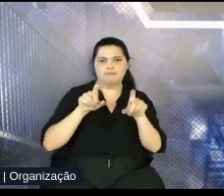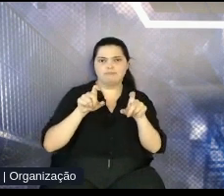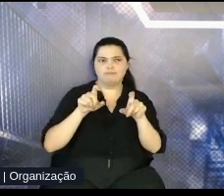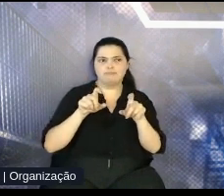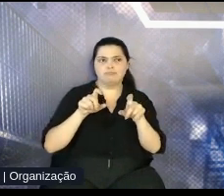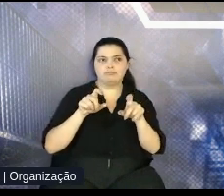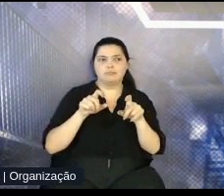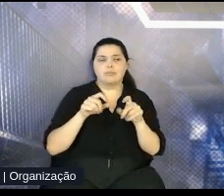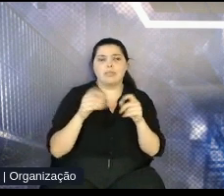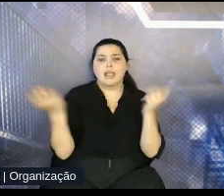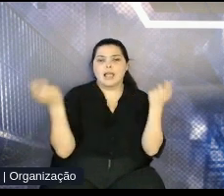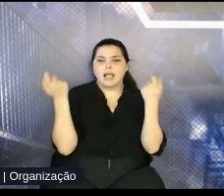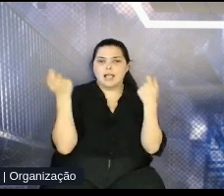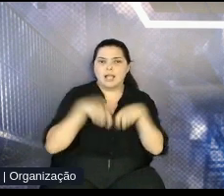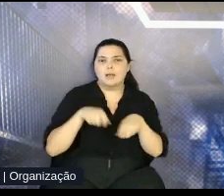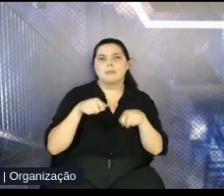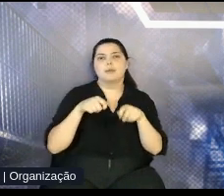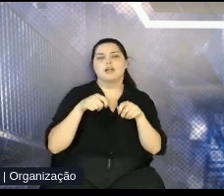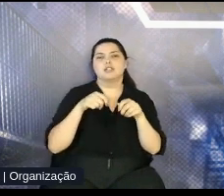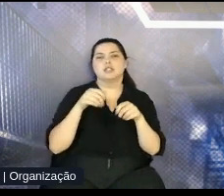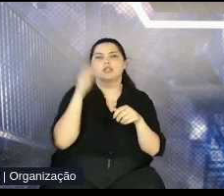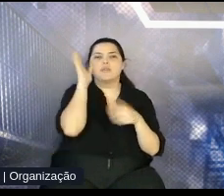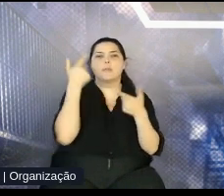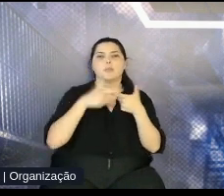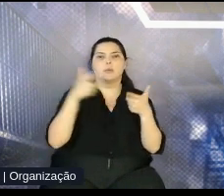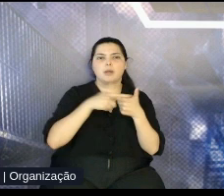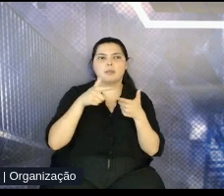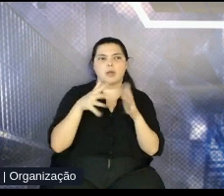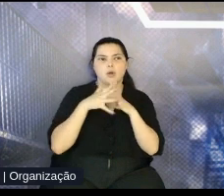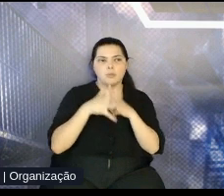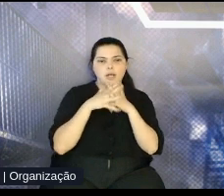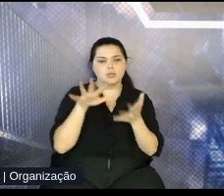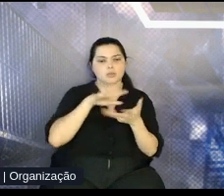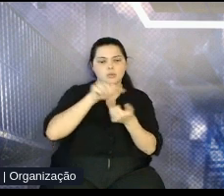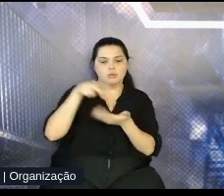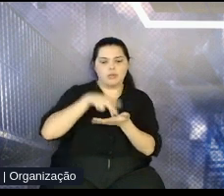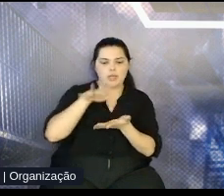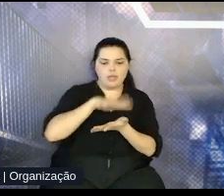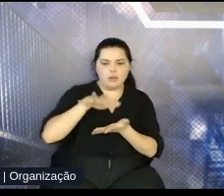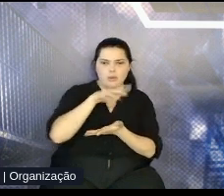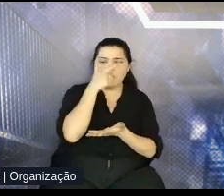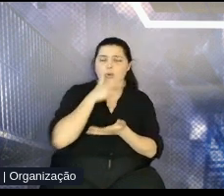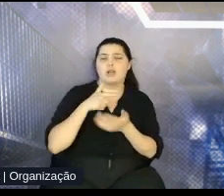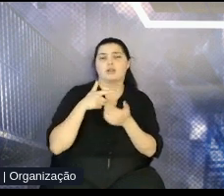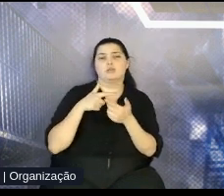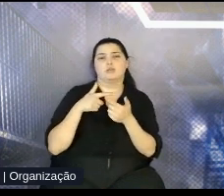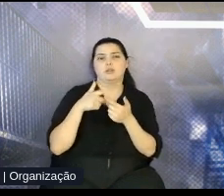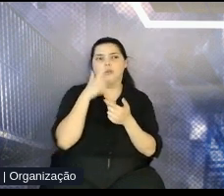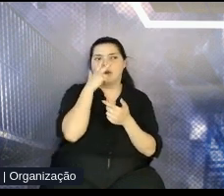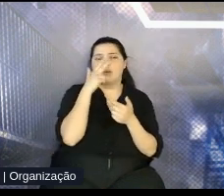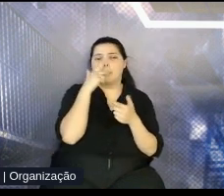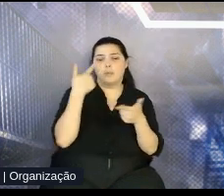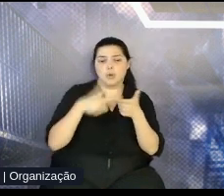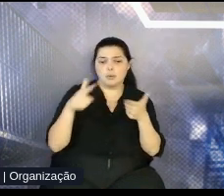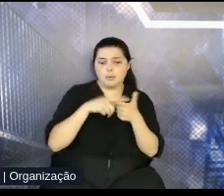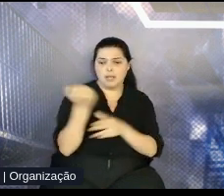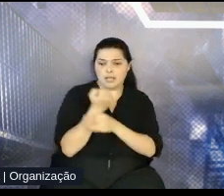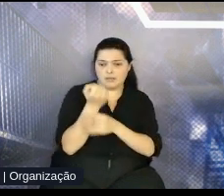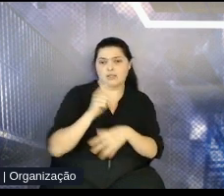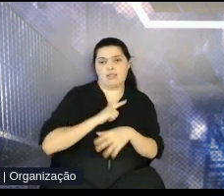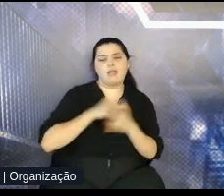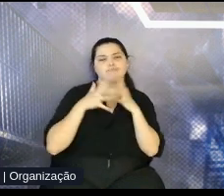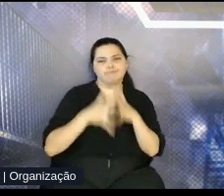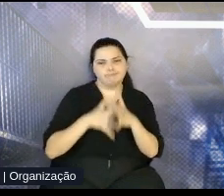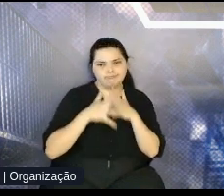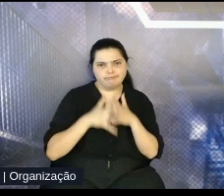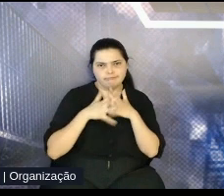de tratar problemas complexos do mundo real. Então, poxa, eu acho que esse problema que a gente está aqui é um problema bem complexo.